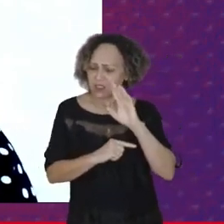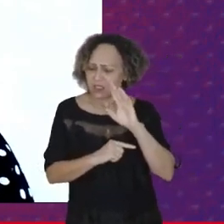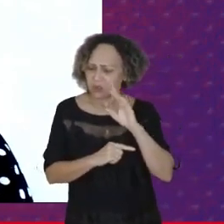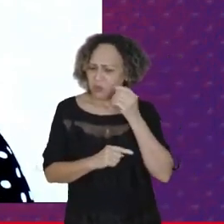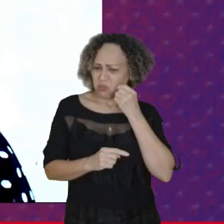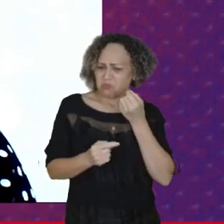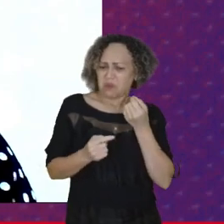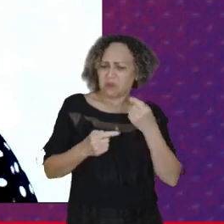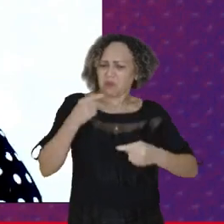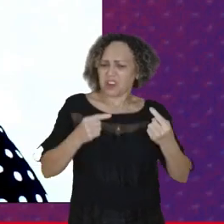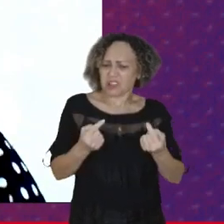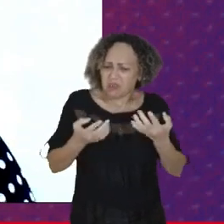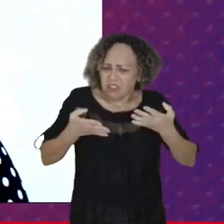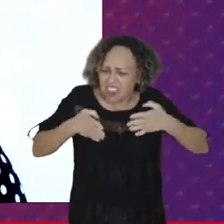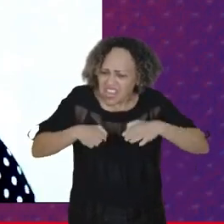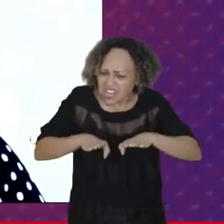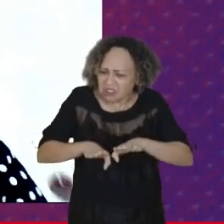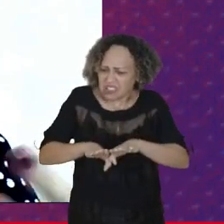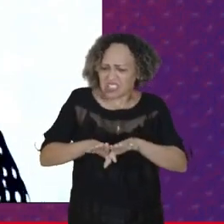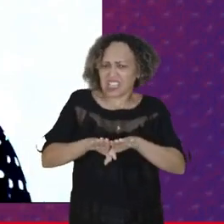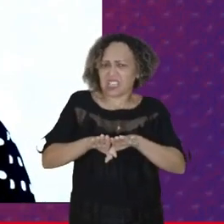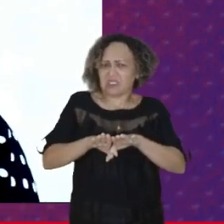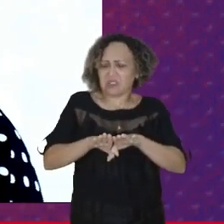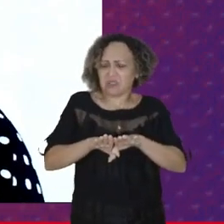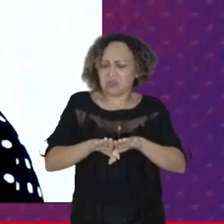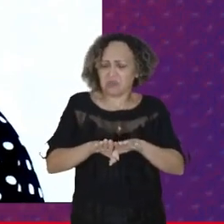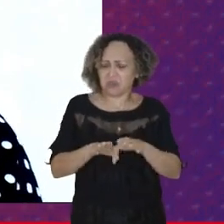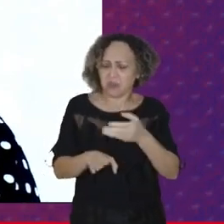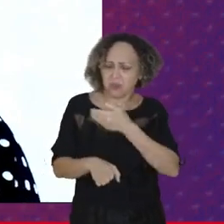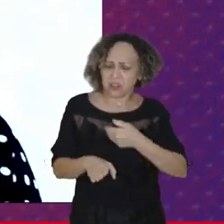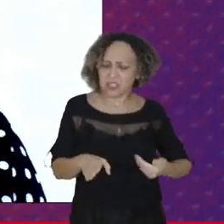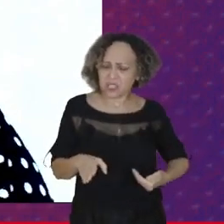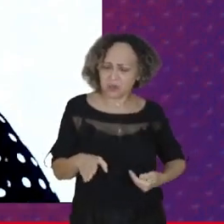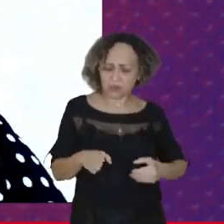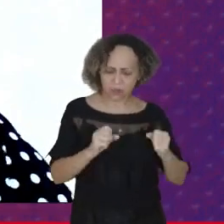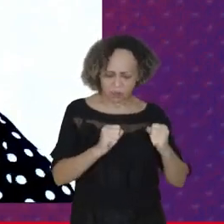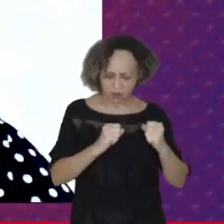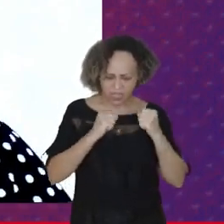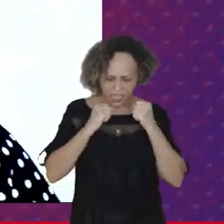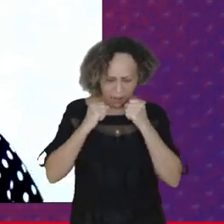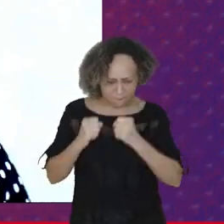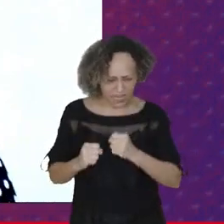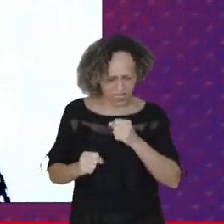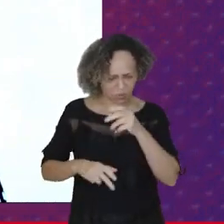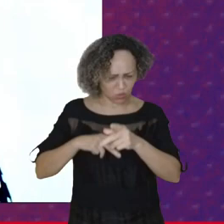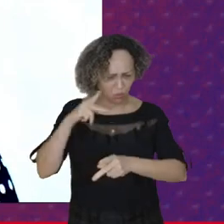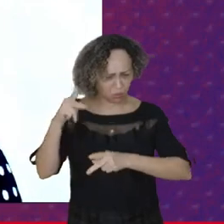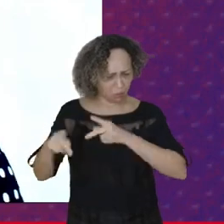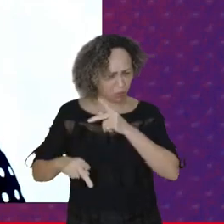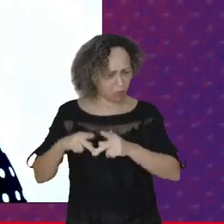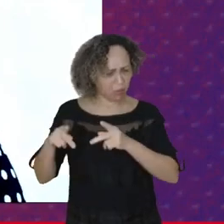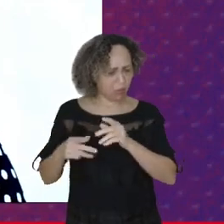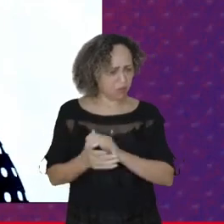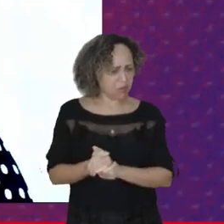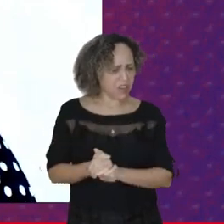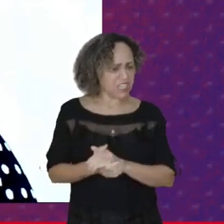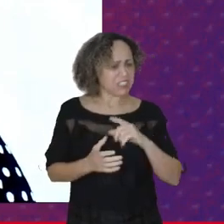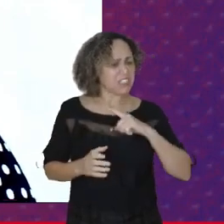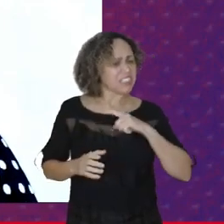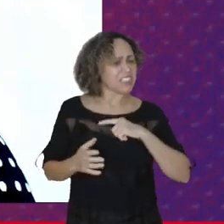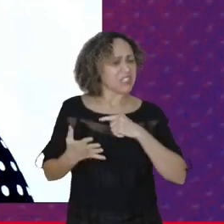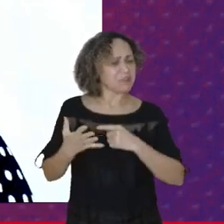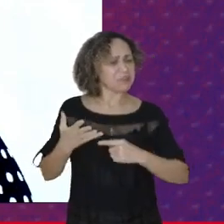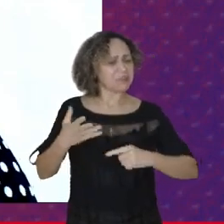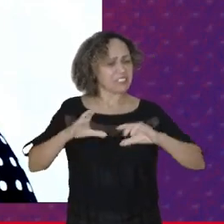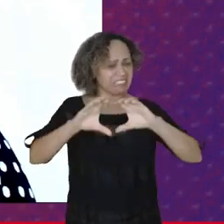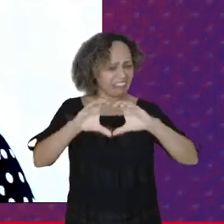inclusiva, de uma política pública com empoderamento popular. Nós tínhamos ali centenas de